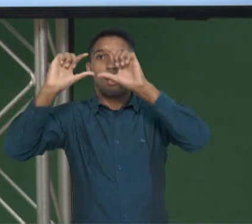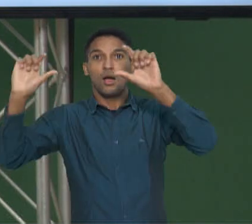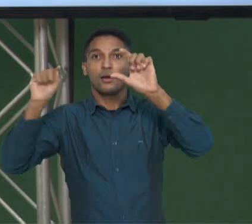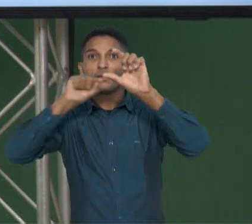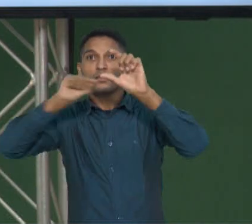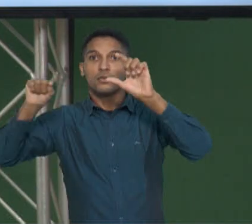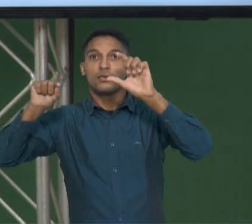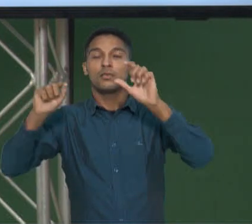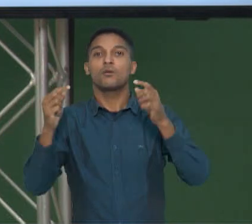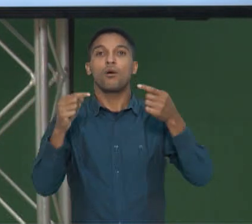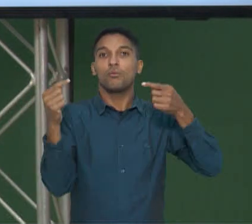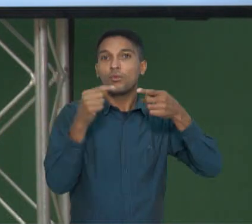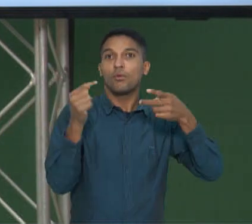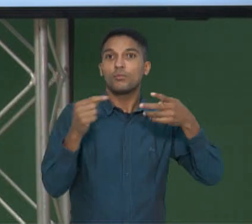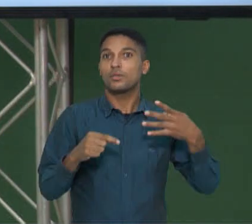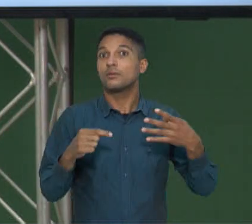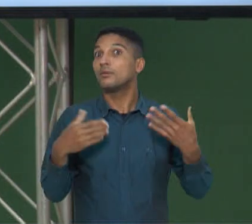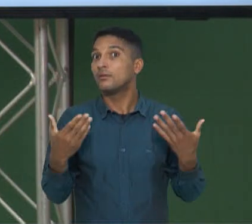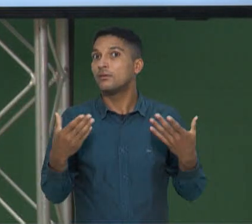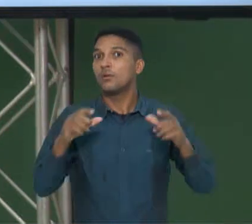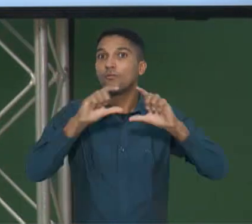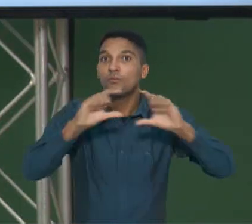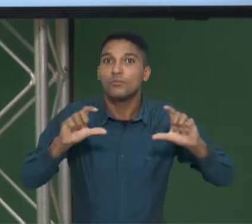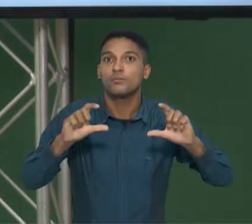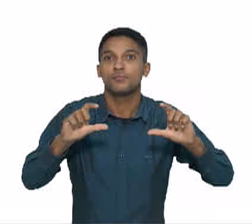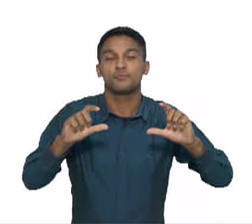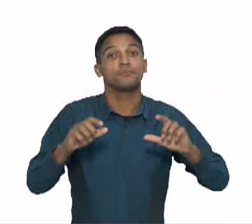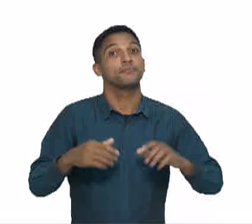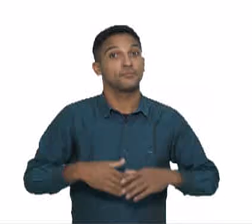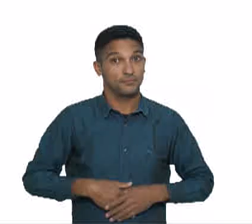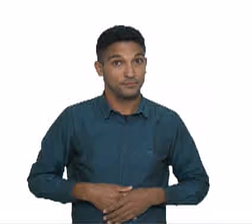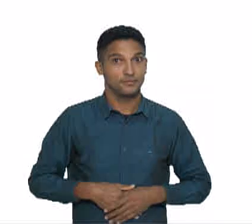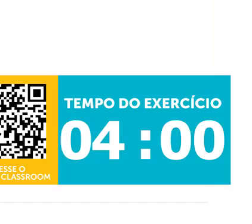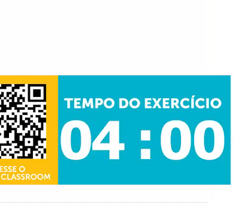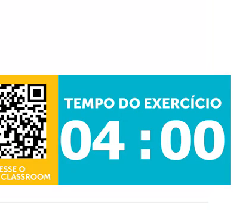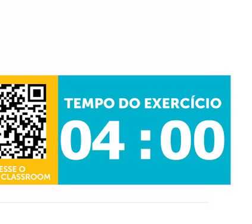né? Qual dessas alternativas é a correta? Vamos lá.